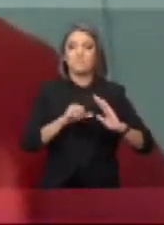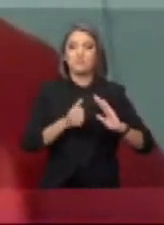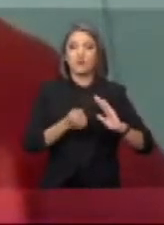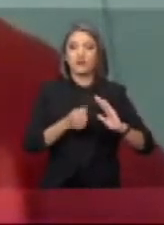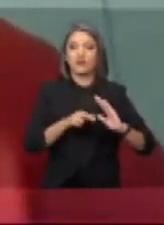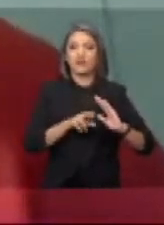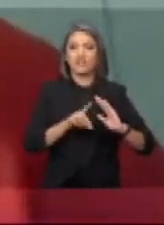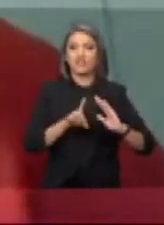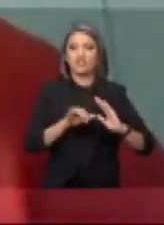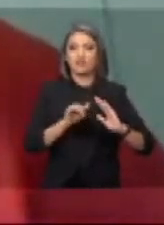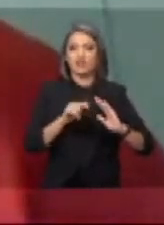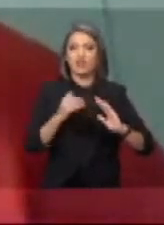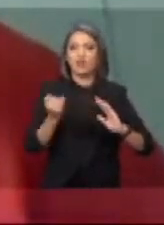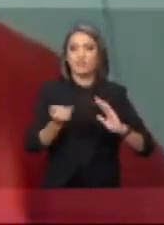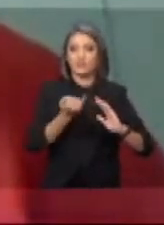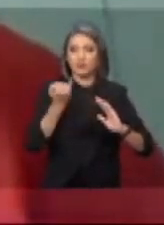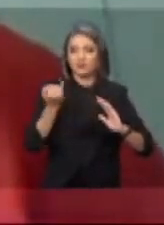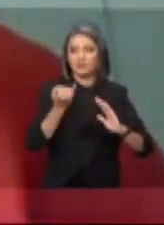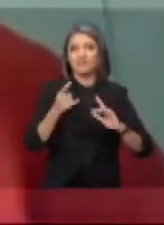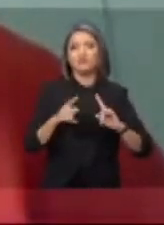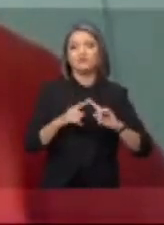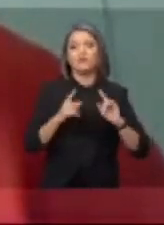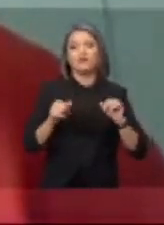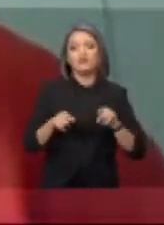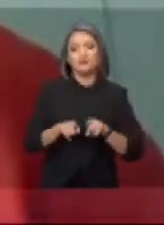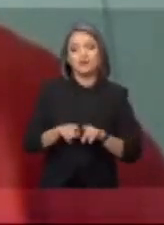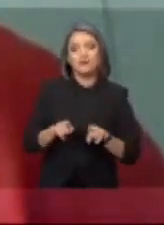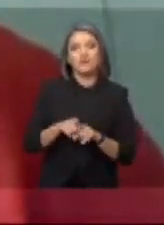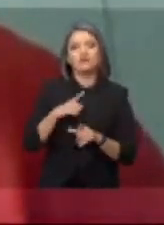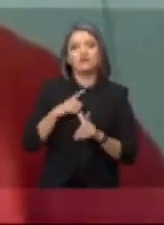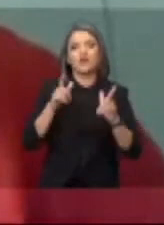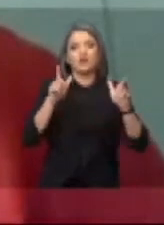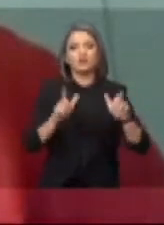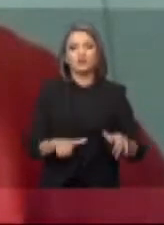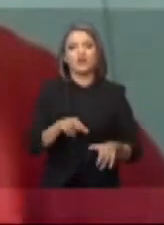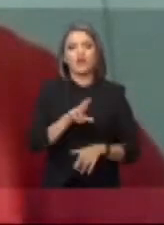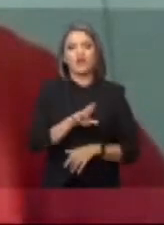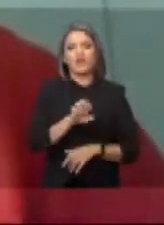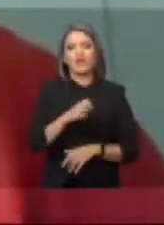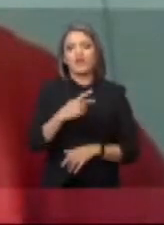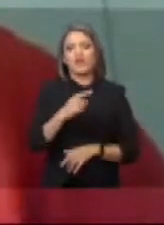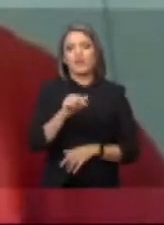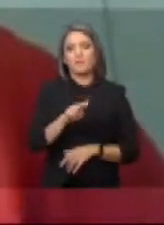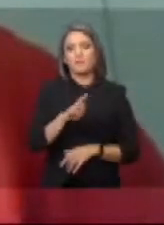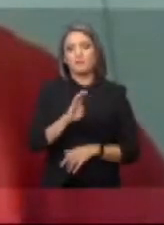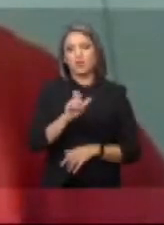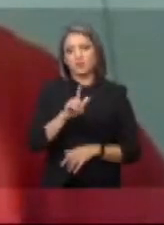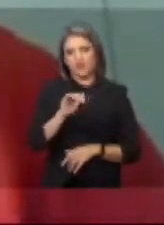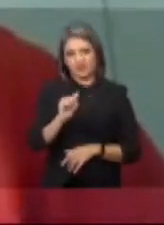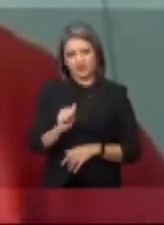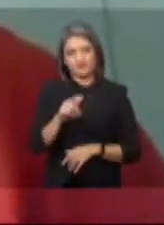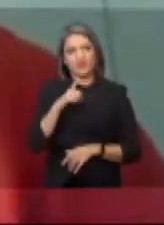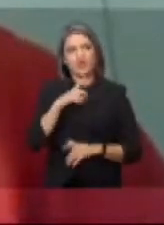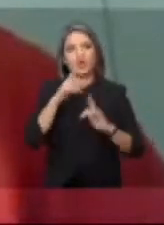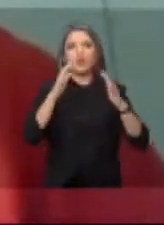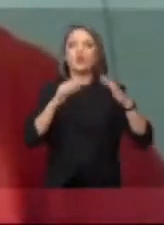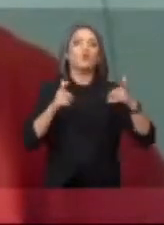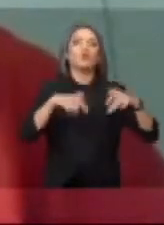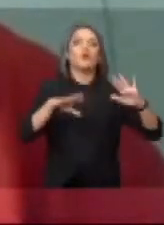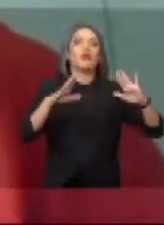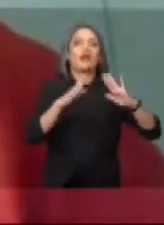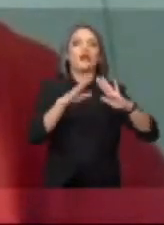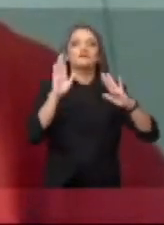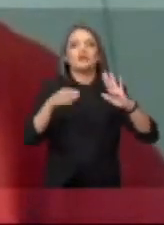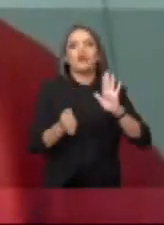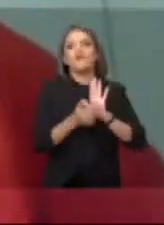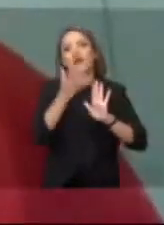moradia, levarmos em conta as repúblicas, né? Como essa primeira, essa opção aí para os adolescentes, entrada, lamentável,